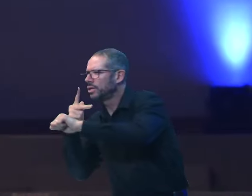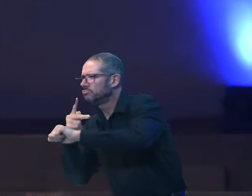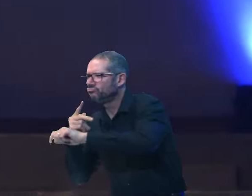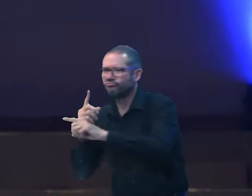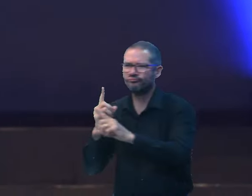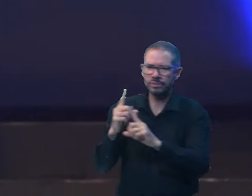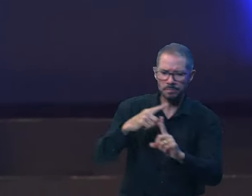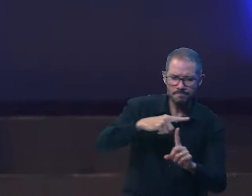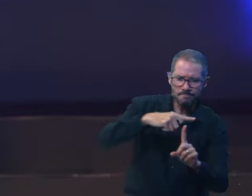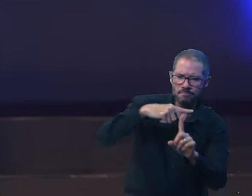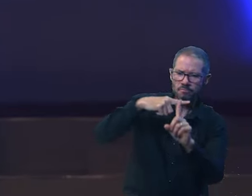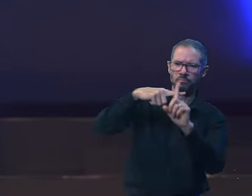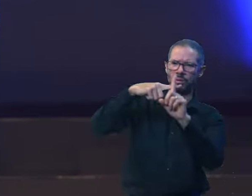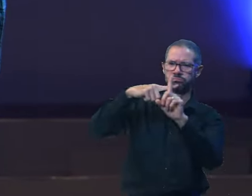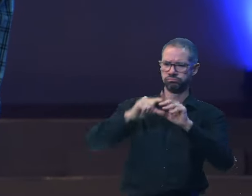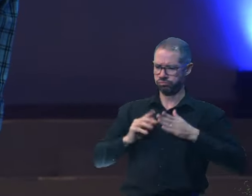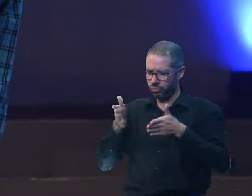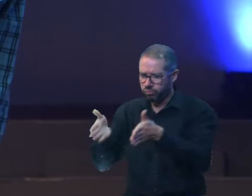as crianças.